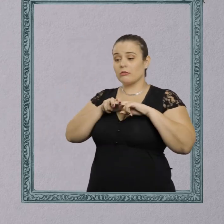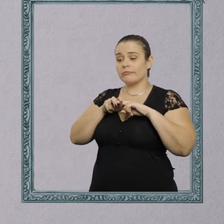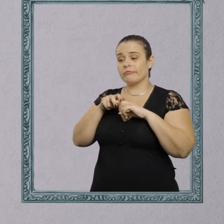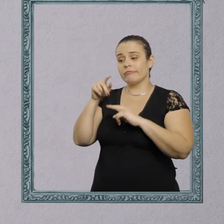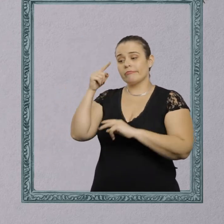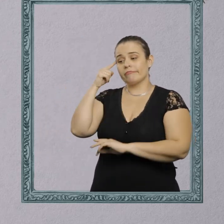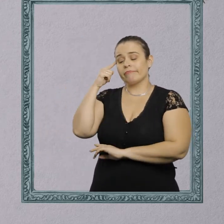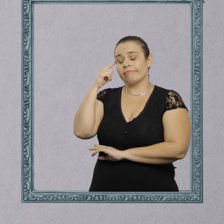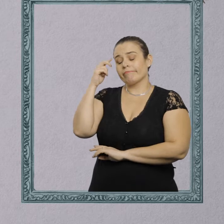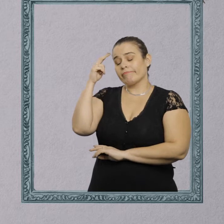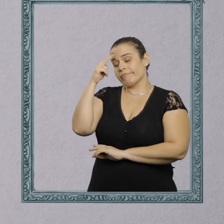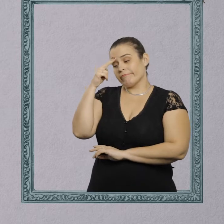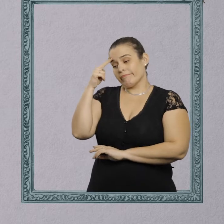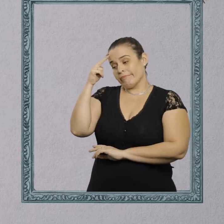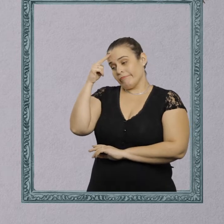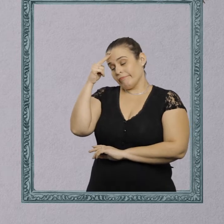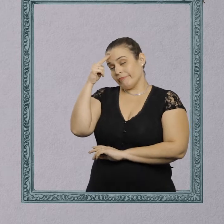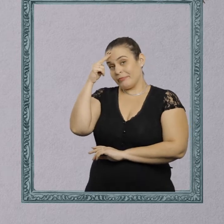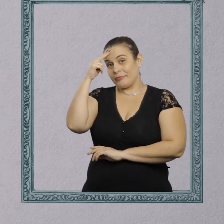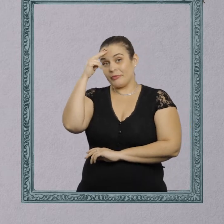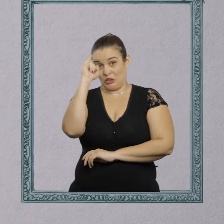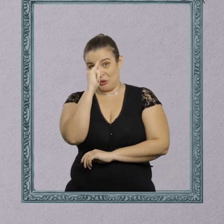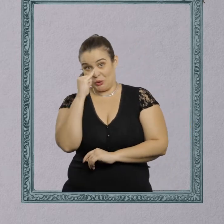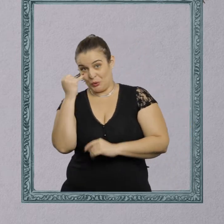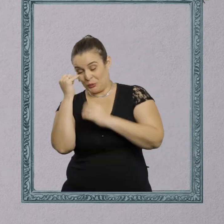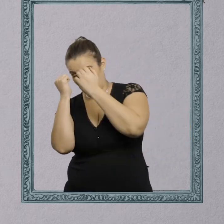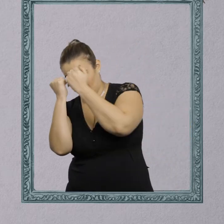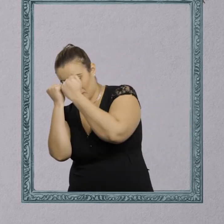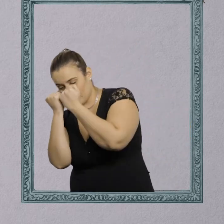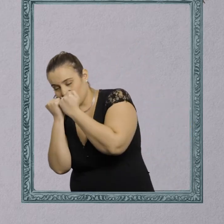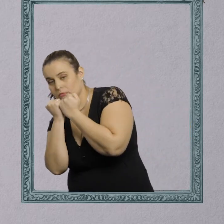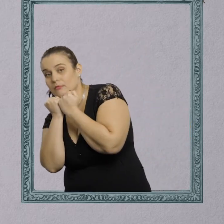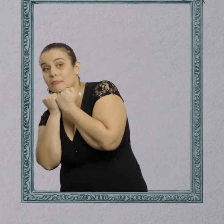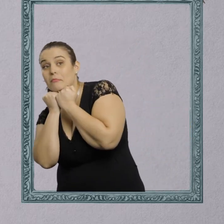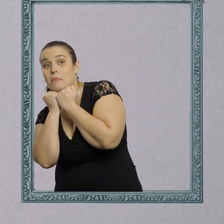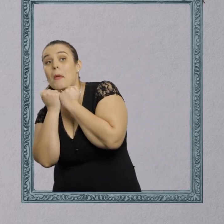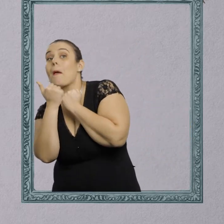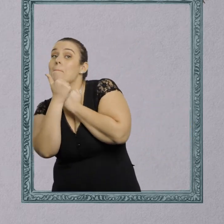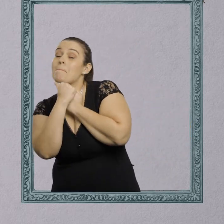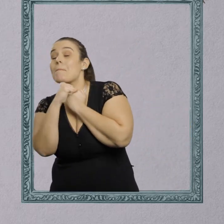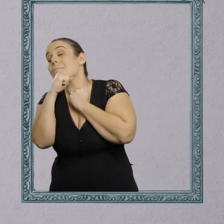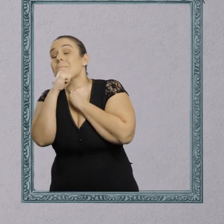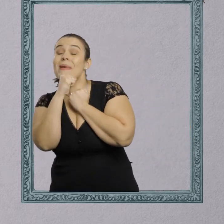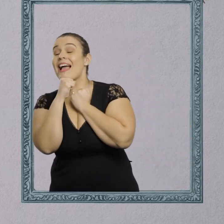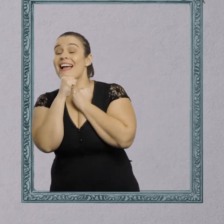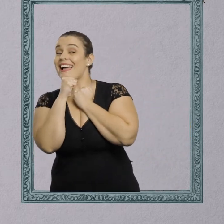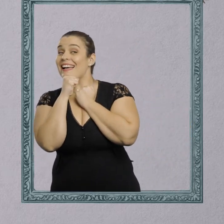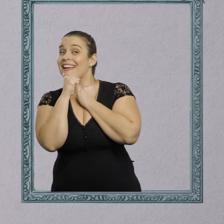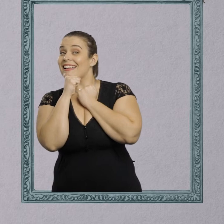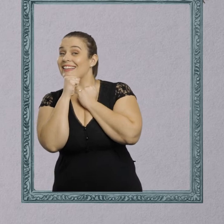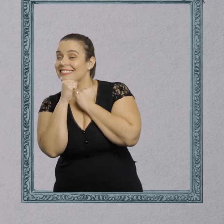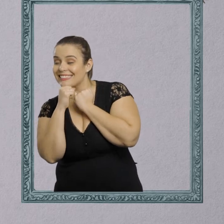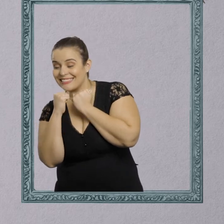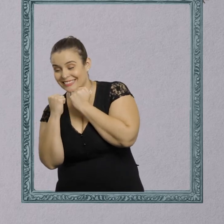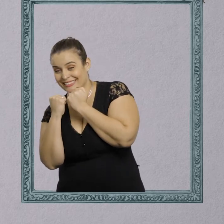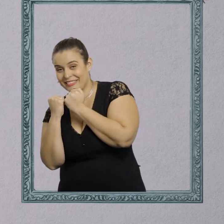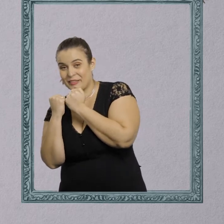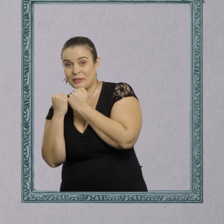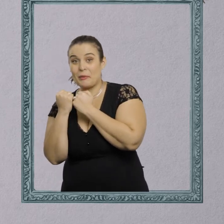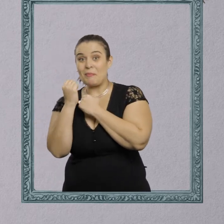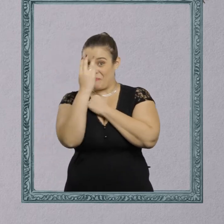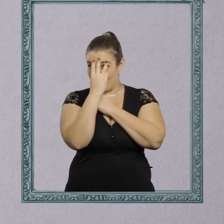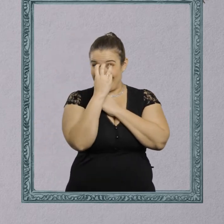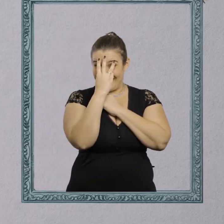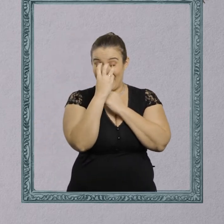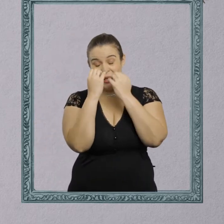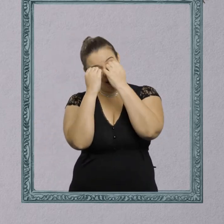mais um sonho. João também chamou a Sra. Darling. Ele disse: Mamãe! Depois foi a vez